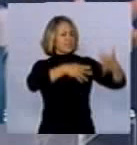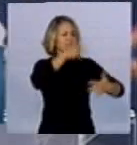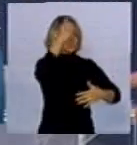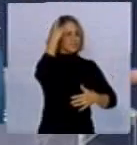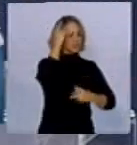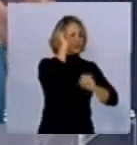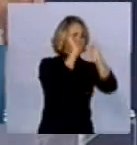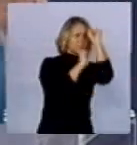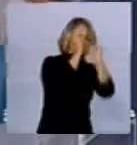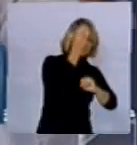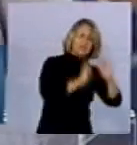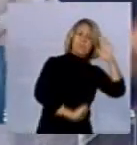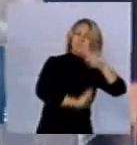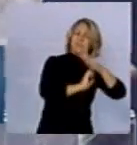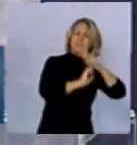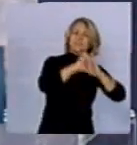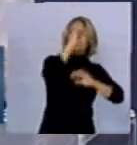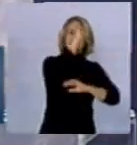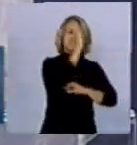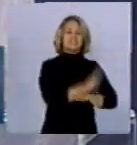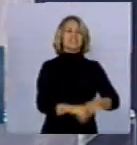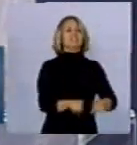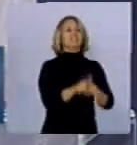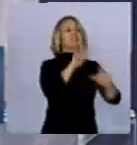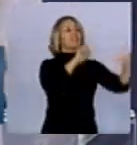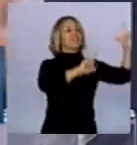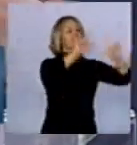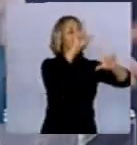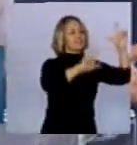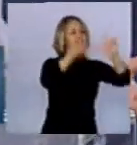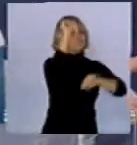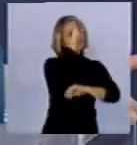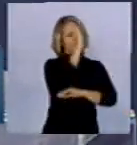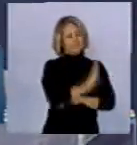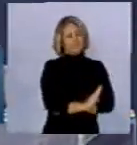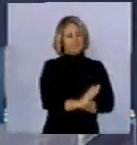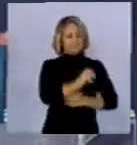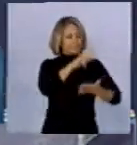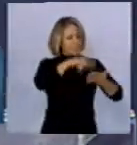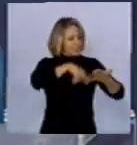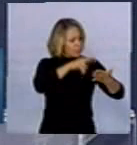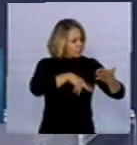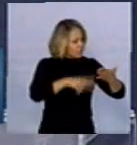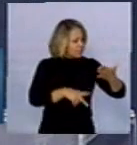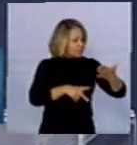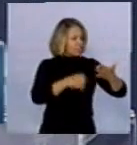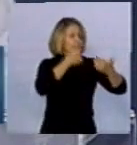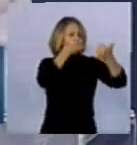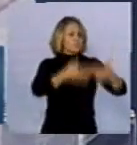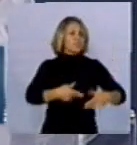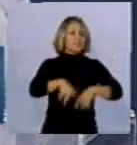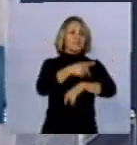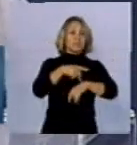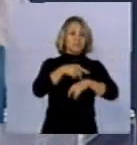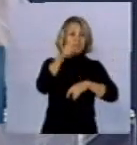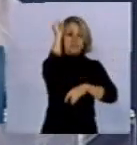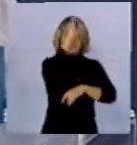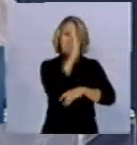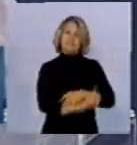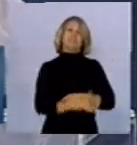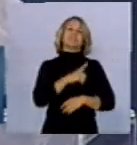sobre empresas brasileiras e sobre o audiovisual brasileiro e falando porque é um país onde tem